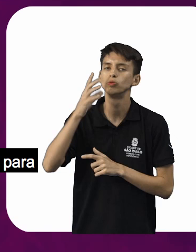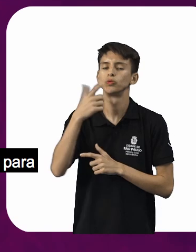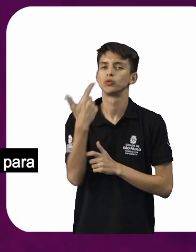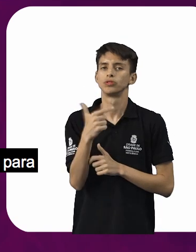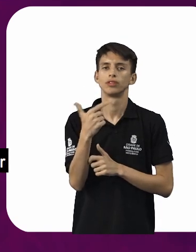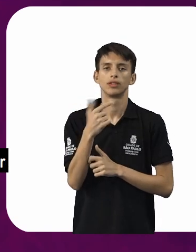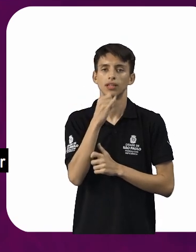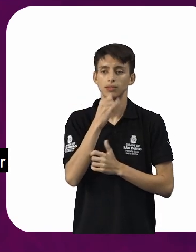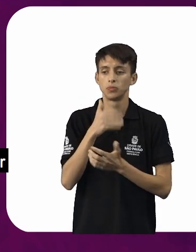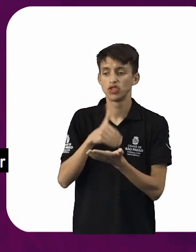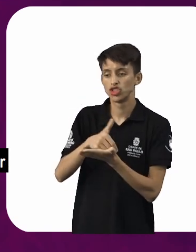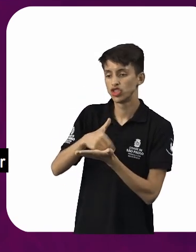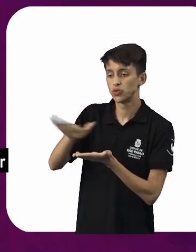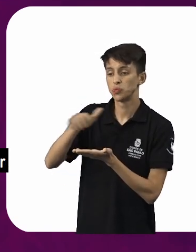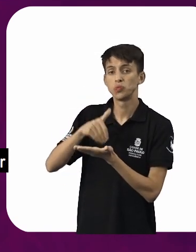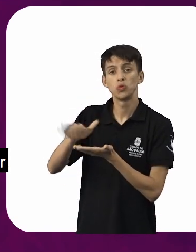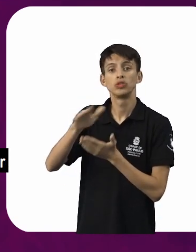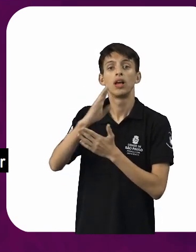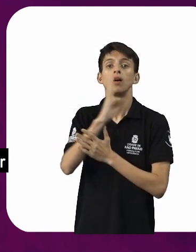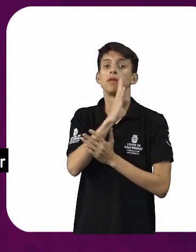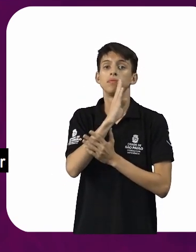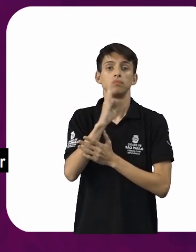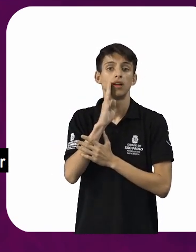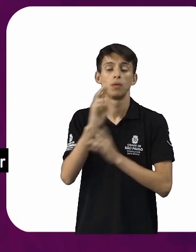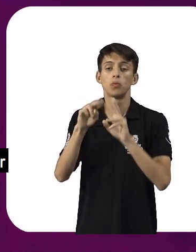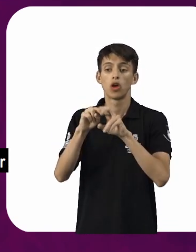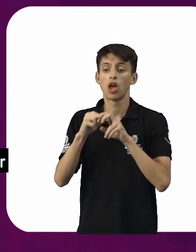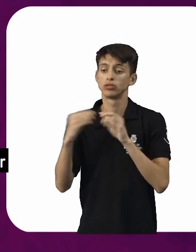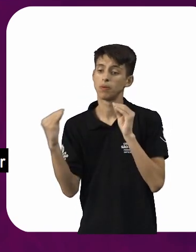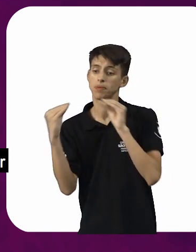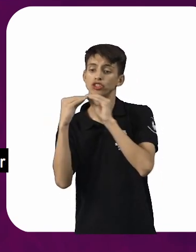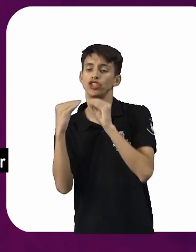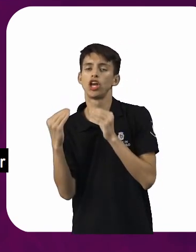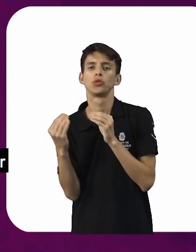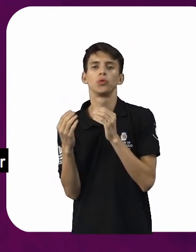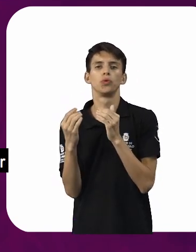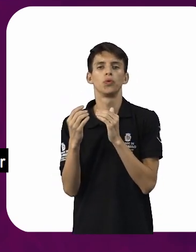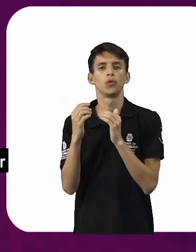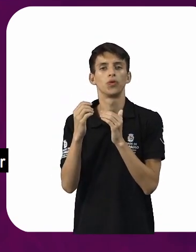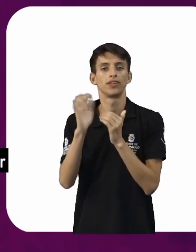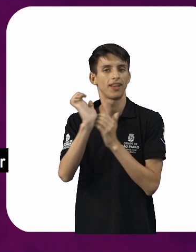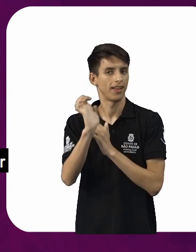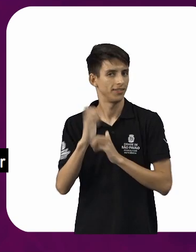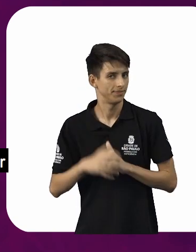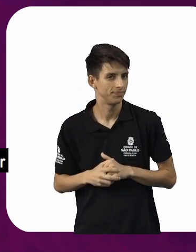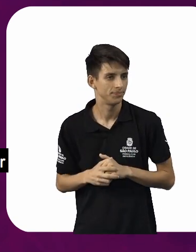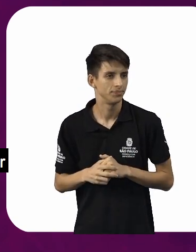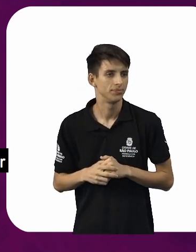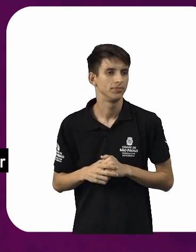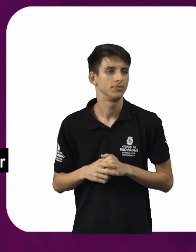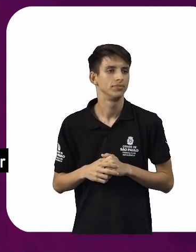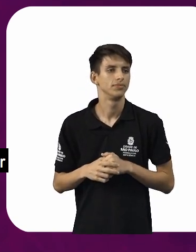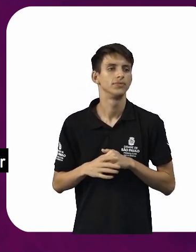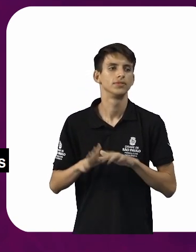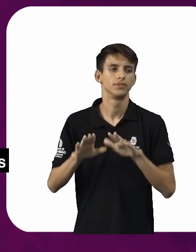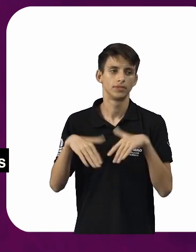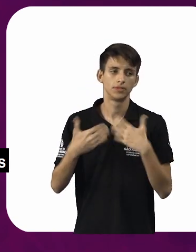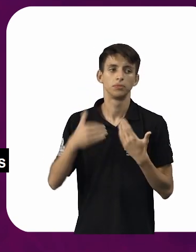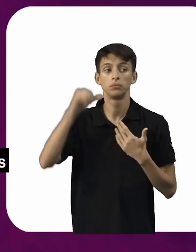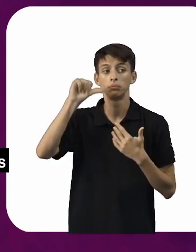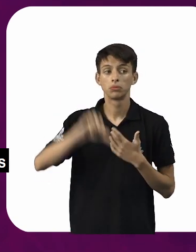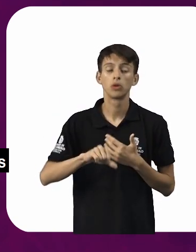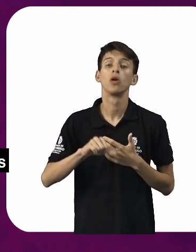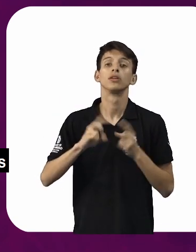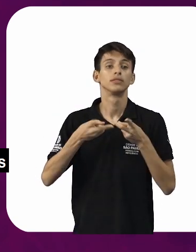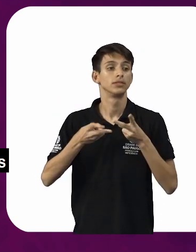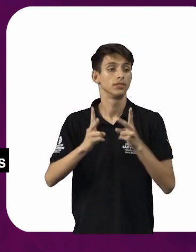te expulsam de um bar porque você está de mão dada dando um selinho. Te acusam de estar praticamente fazendo um ato sexual na mesa. E é daí para pior.